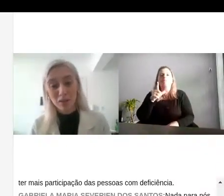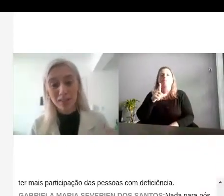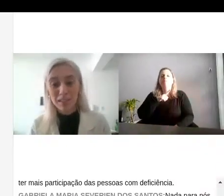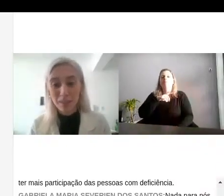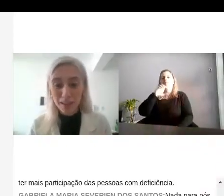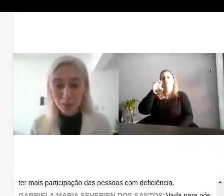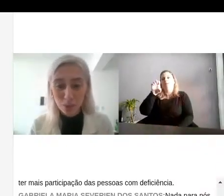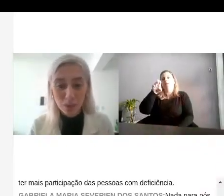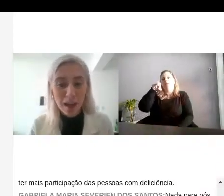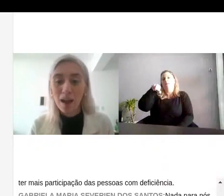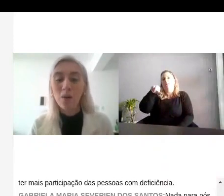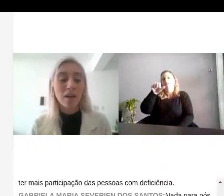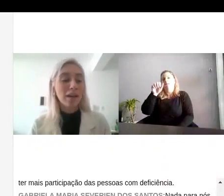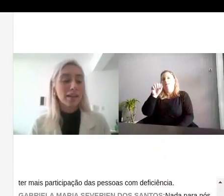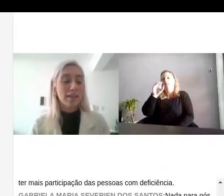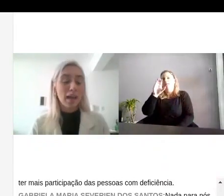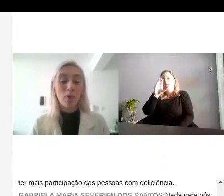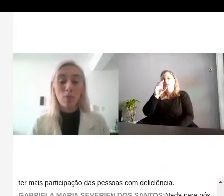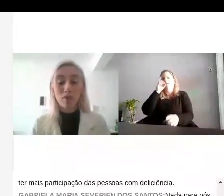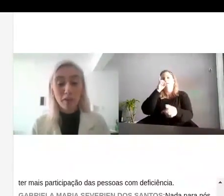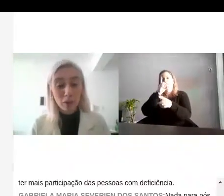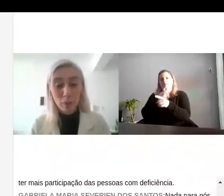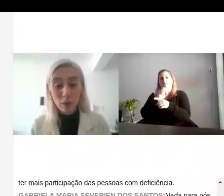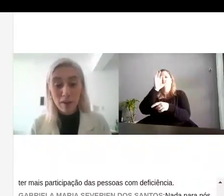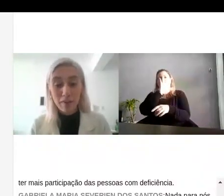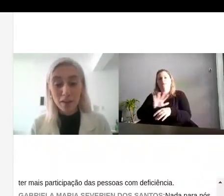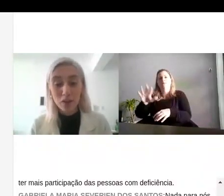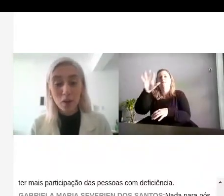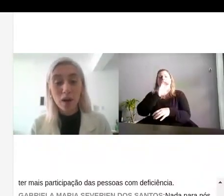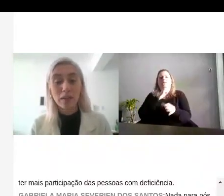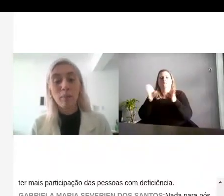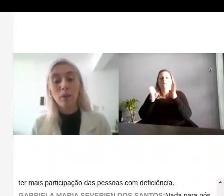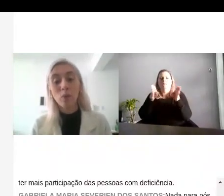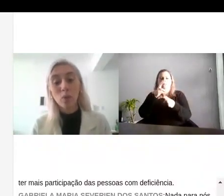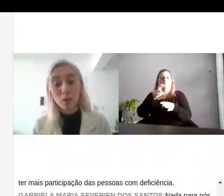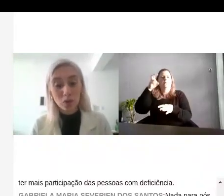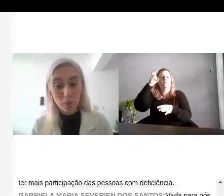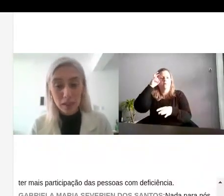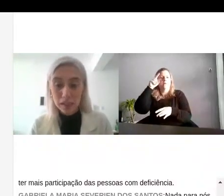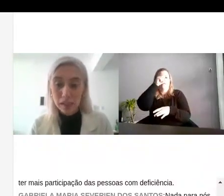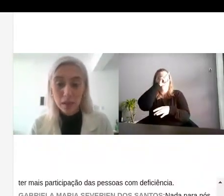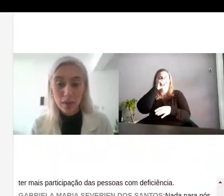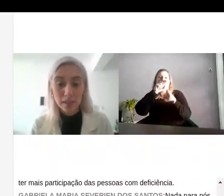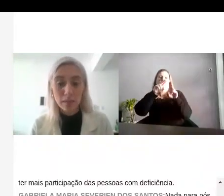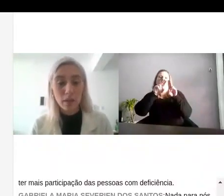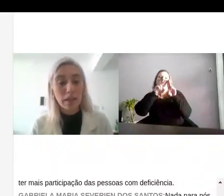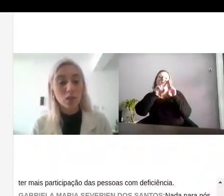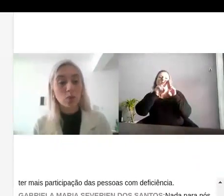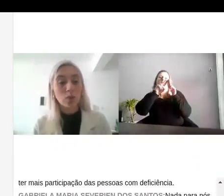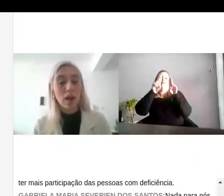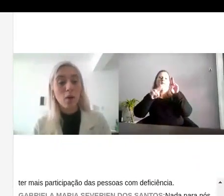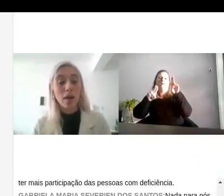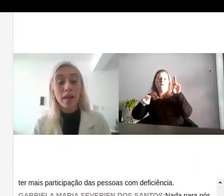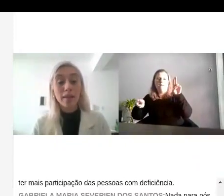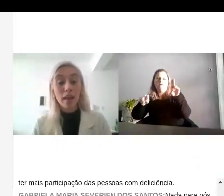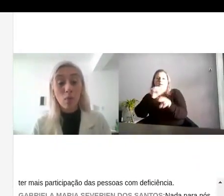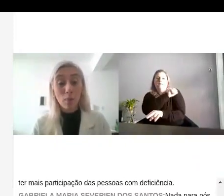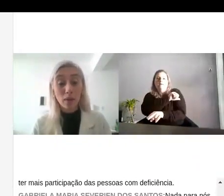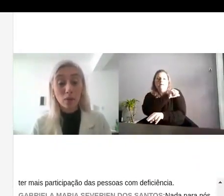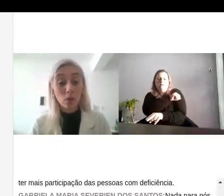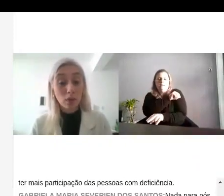de Acessibilidade Cultural, que é promovido pelo FRJ, pelo curso de especialização em acessibilidade cultural, que é